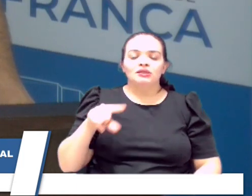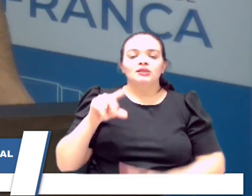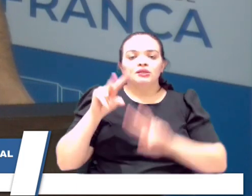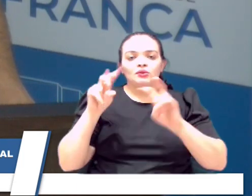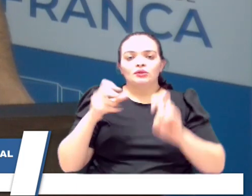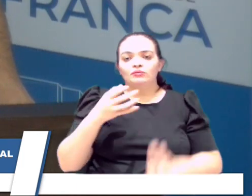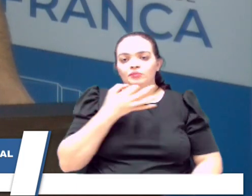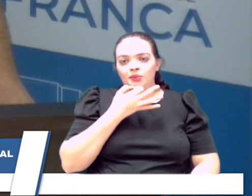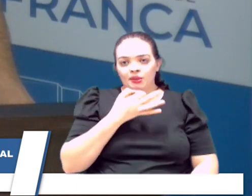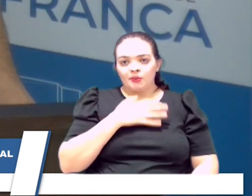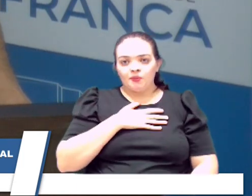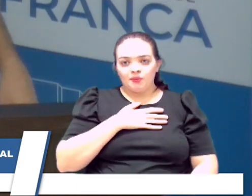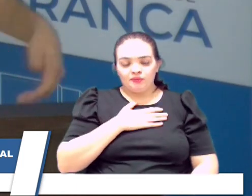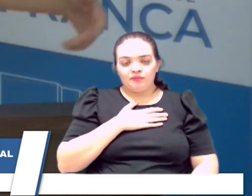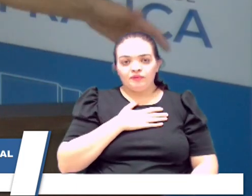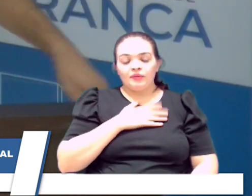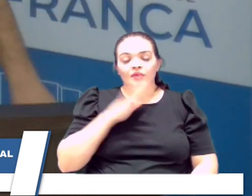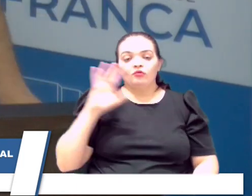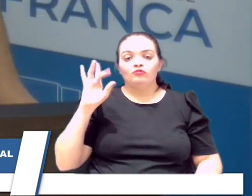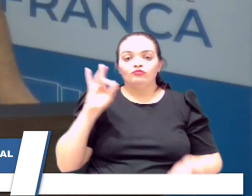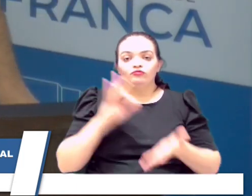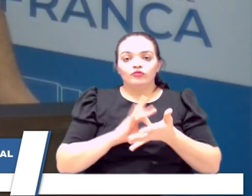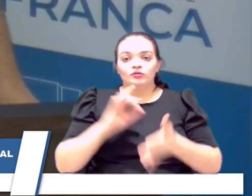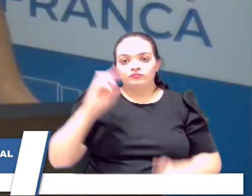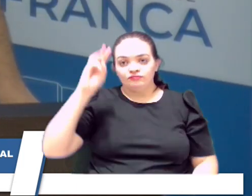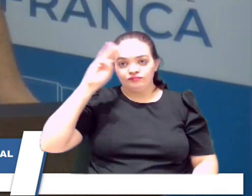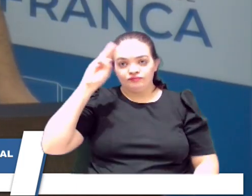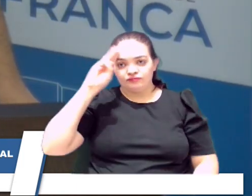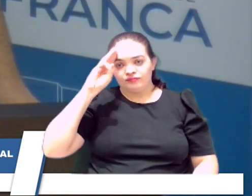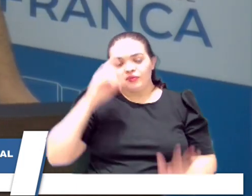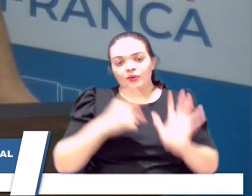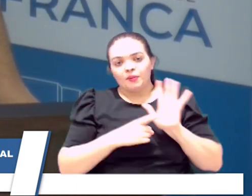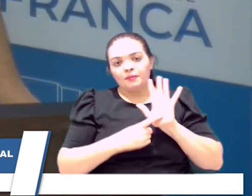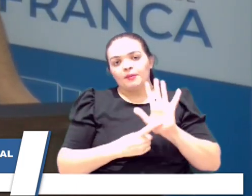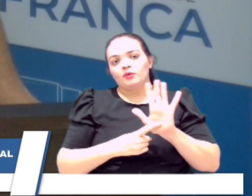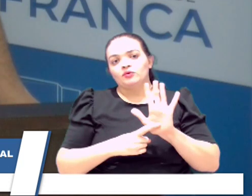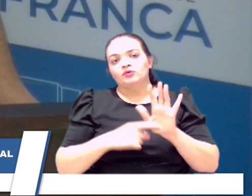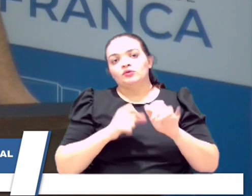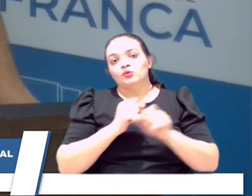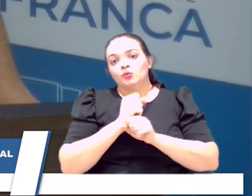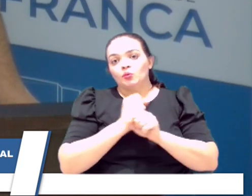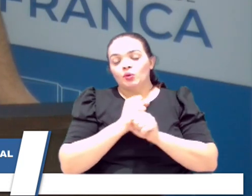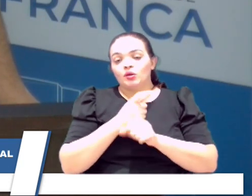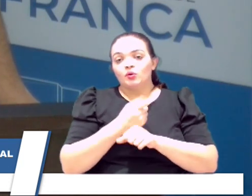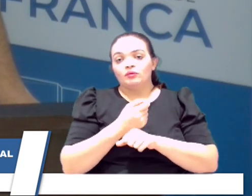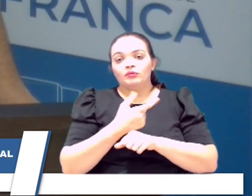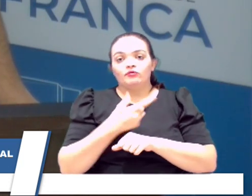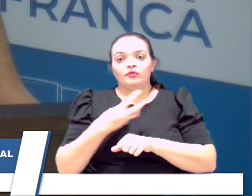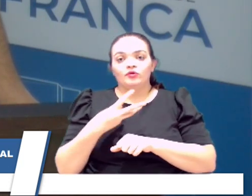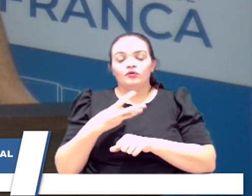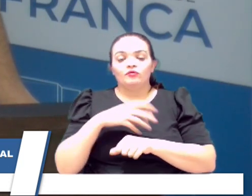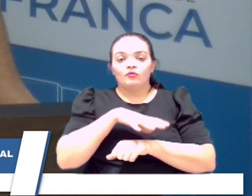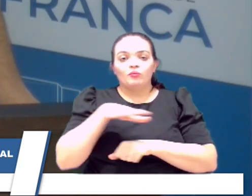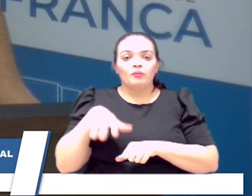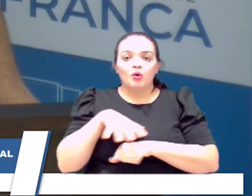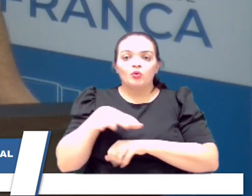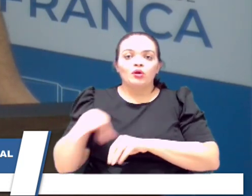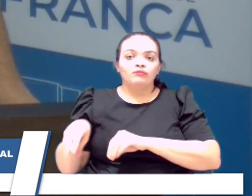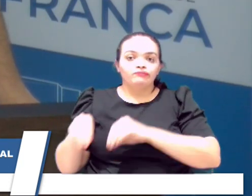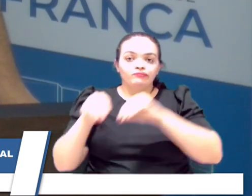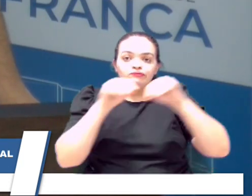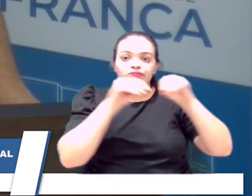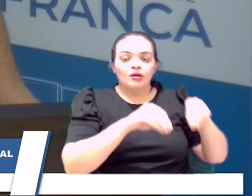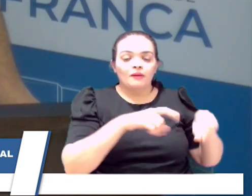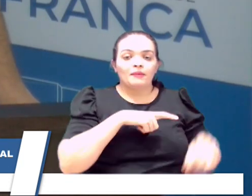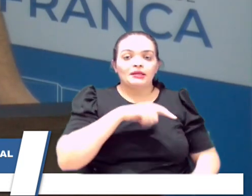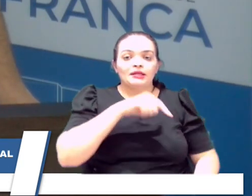opinião. O fato é que o TID antecipou, é que para esse ano a gente está mudando então o nosso centro de terapia, para o próximo ano a gente atender